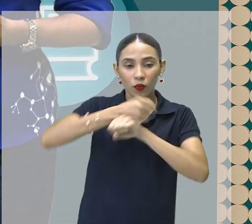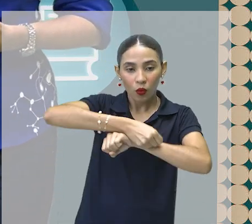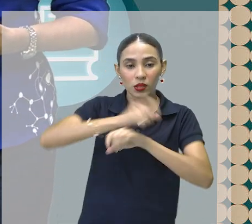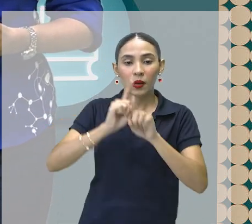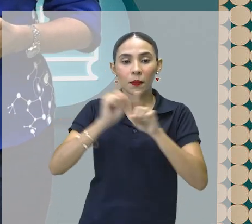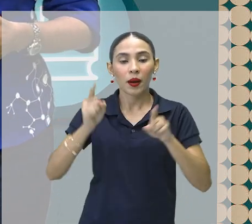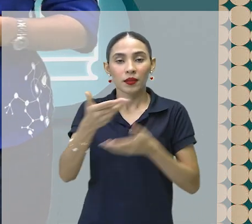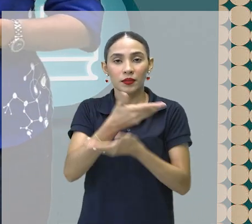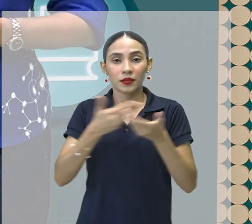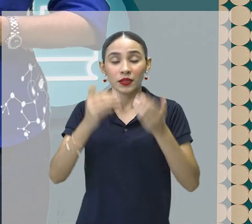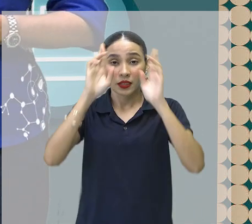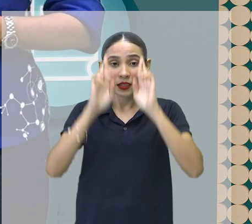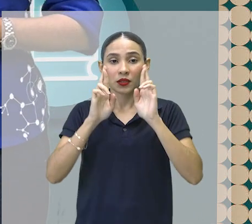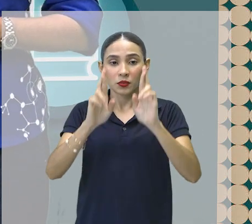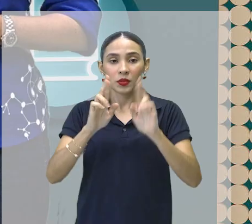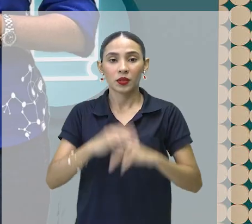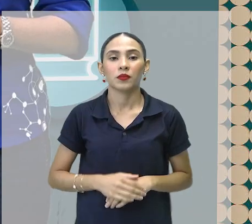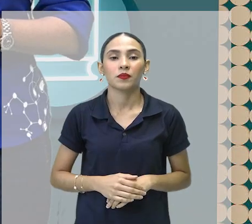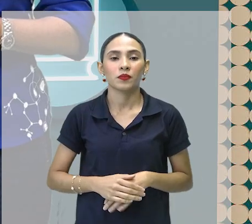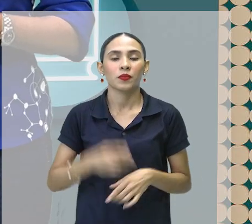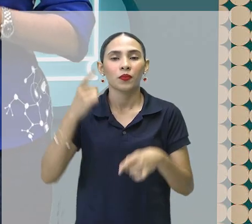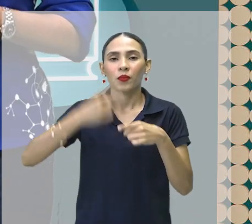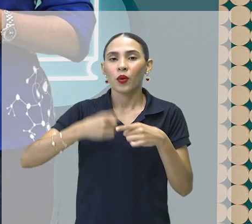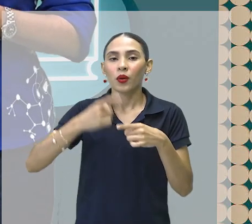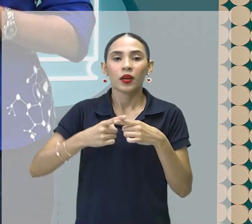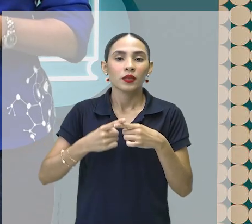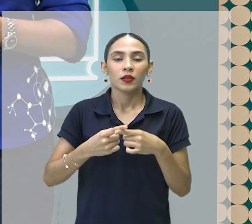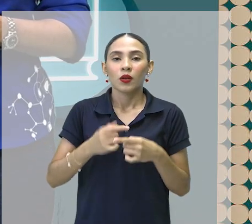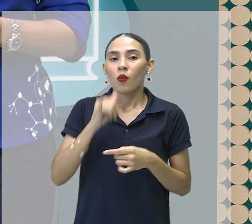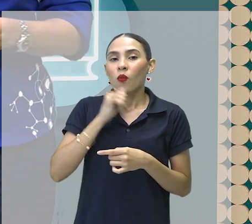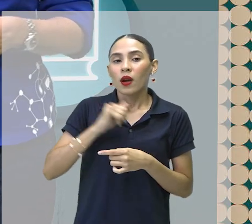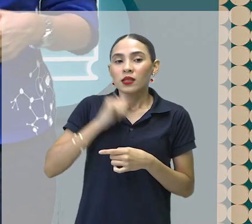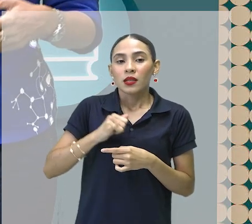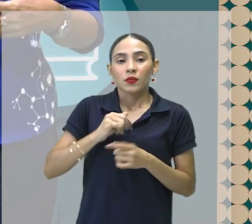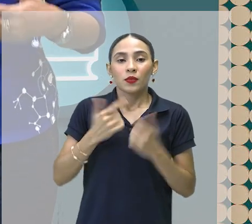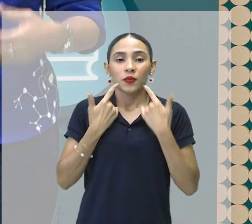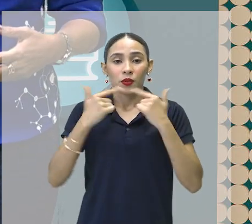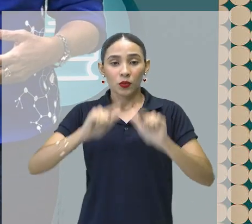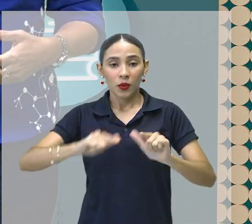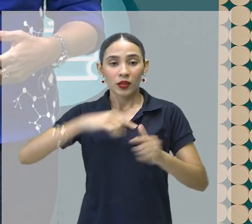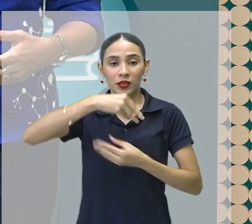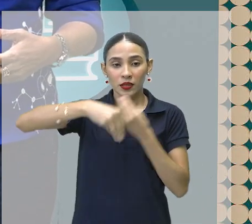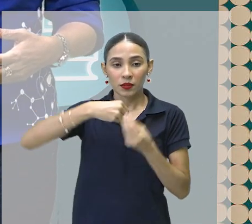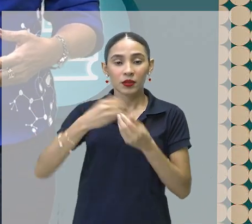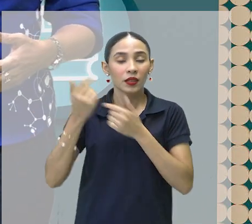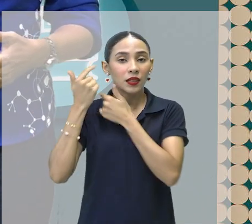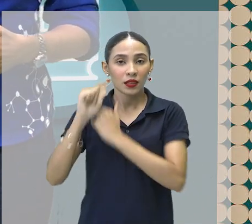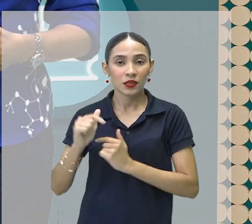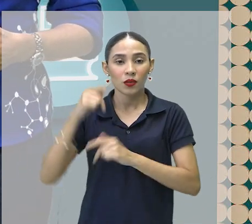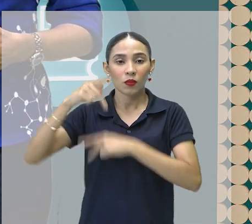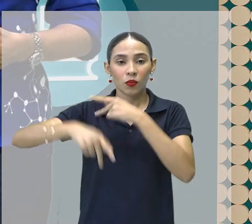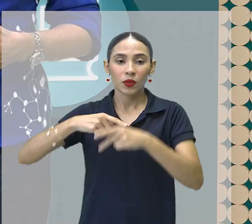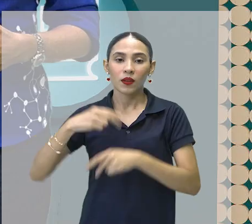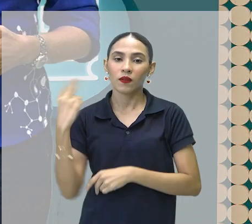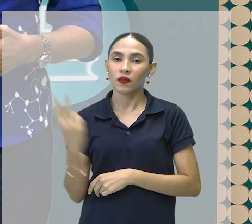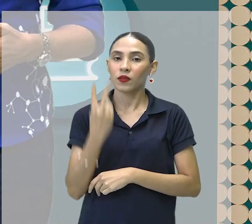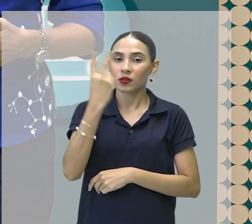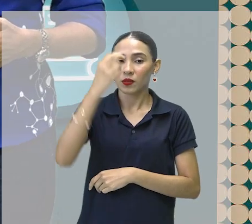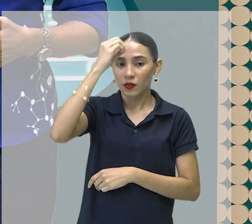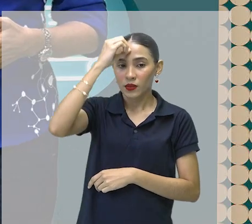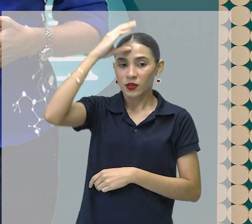integração e respeito. Por que é um exemplo de linguagem híbrida? Tradição popular valoriza os